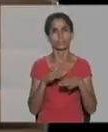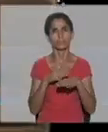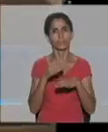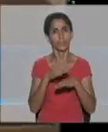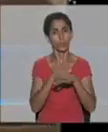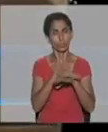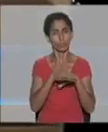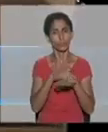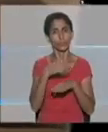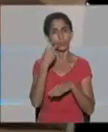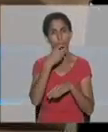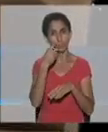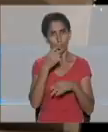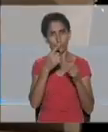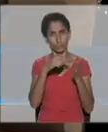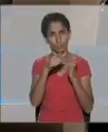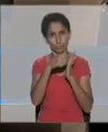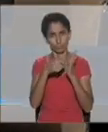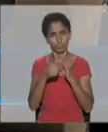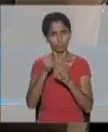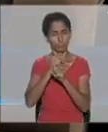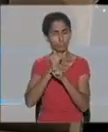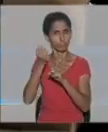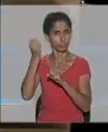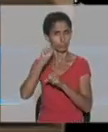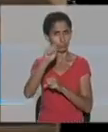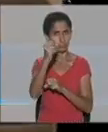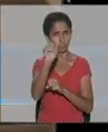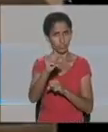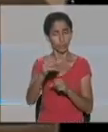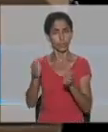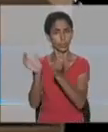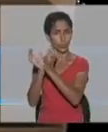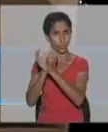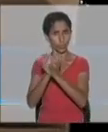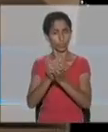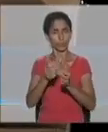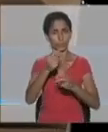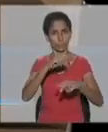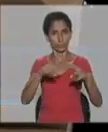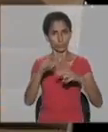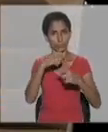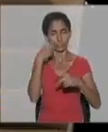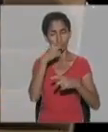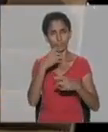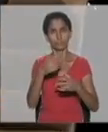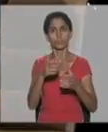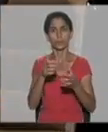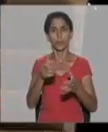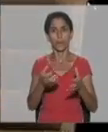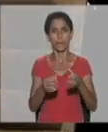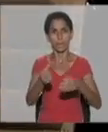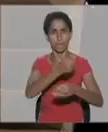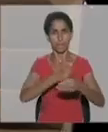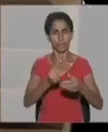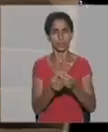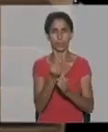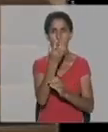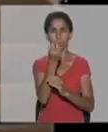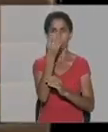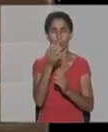Hoje eu vou conversar com um músico que nos anos 80 fez parte do grupo Panela de Pressão, um coletivo de artistas